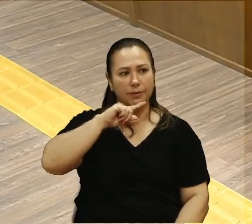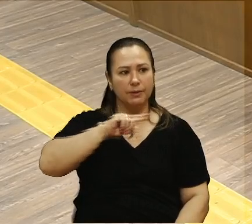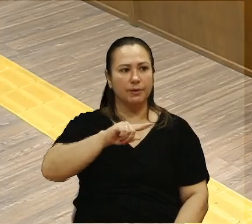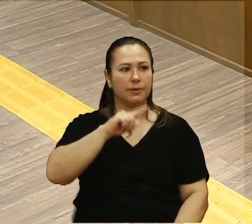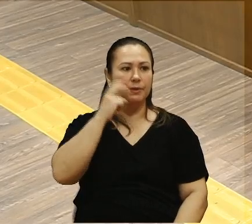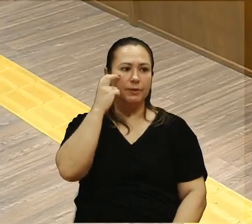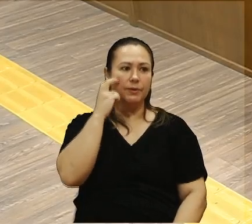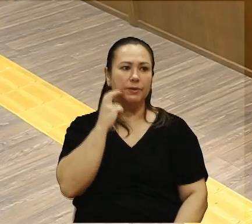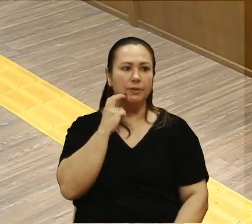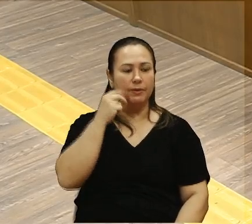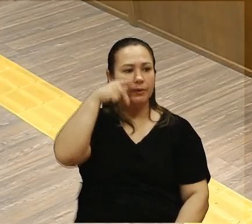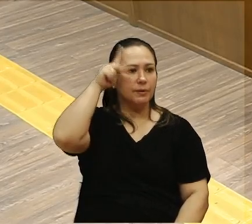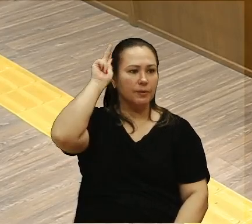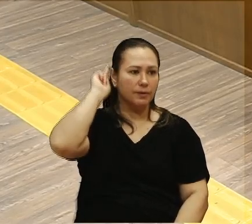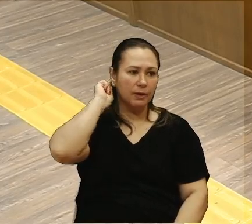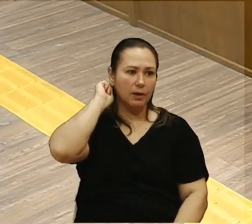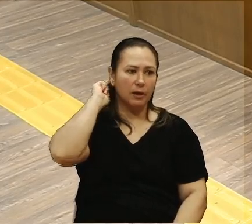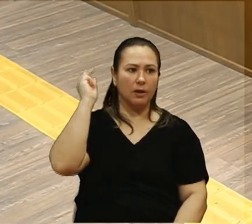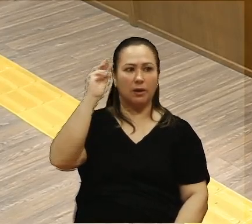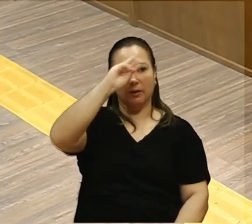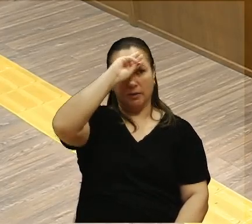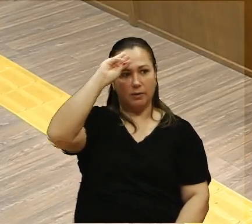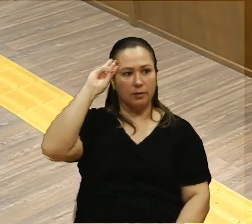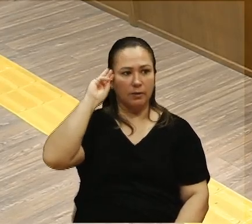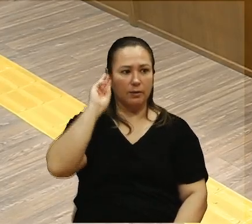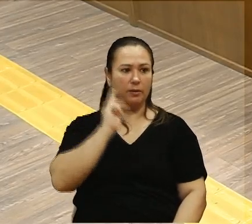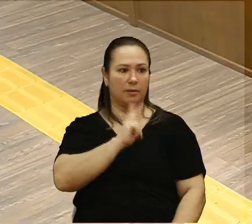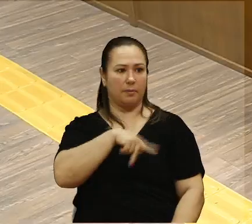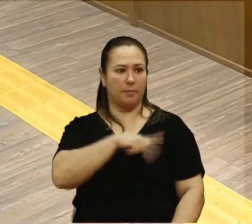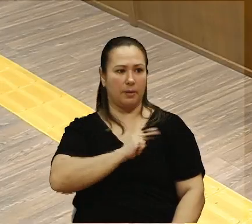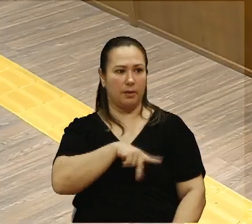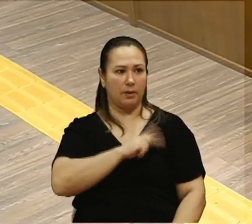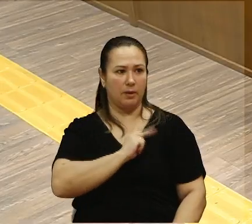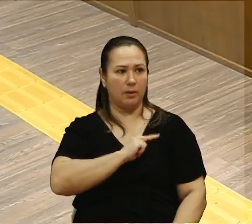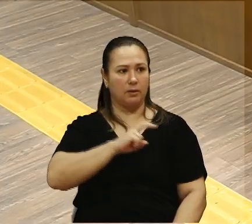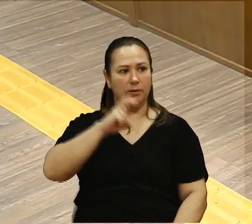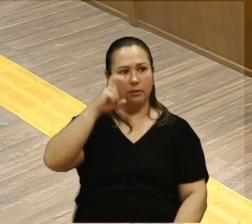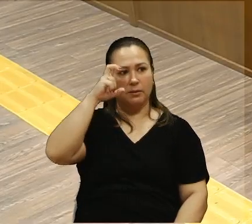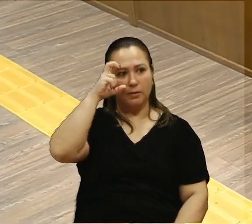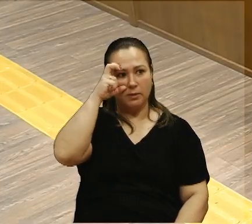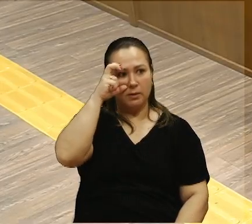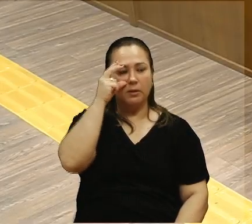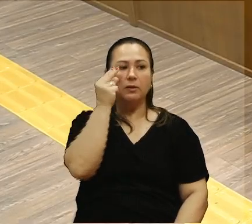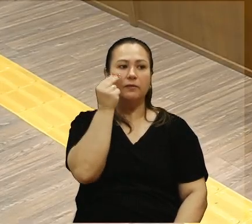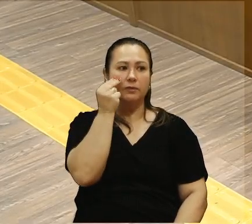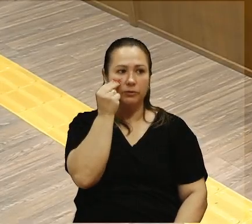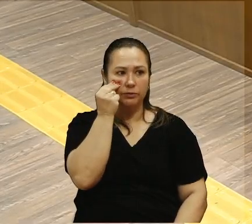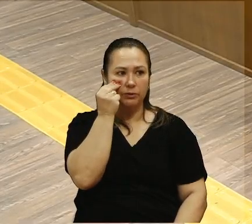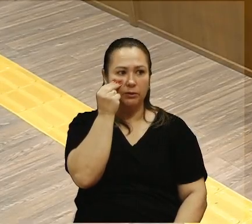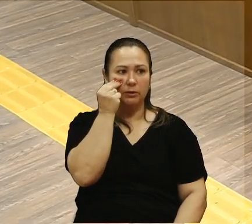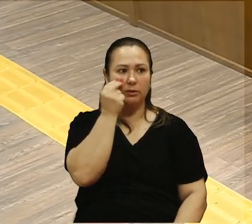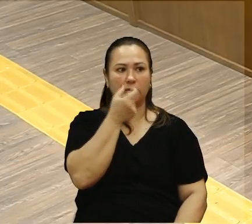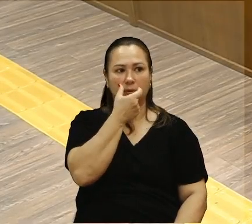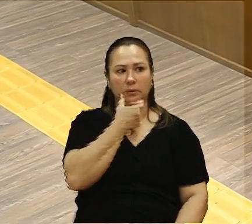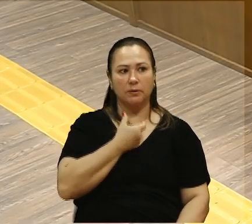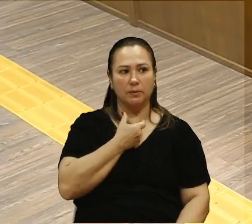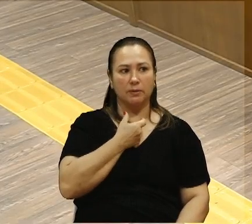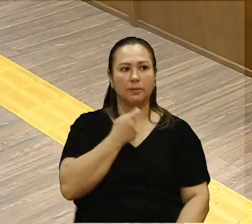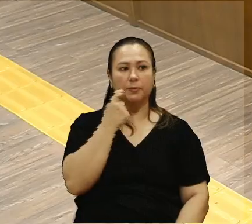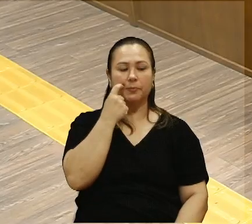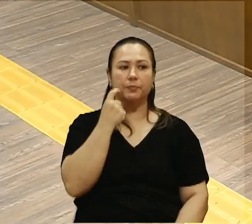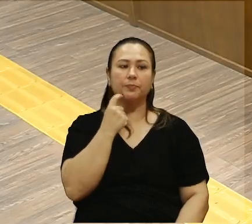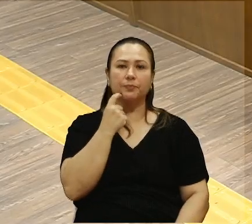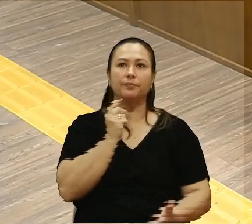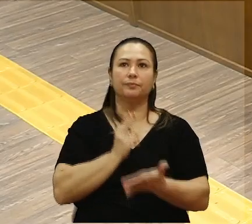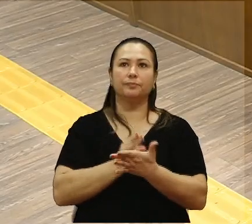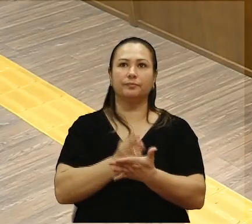Iago, Juliano Valim, Pedro Rodrigues, Sandra Boneto, Sandro Fantinel, Cristiano Wecker e Wagner Petrini.